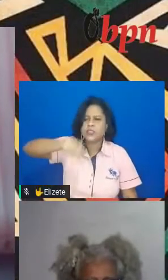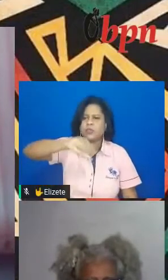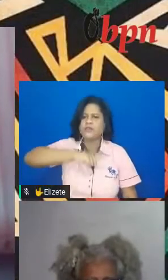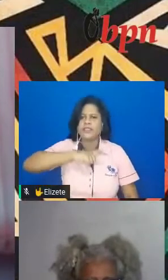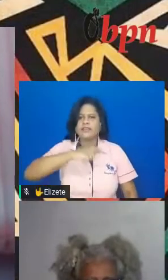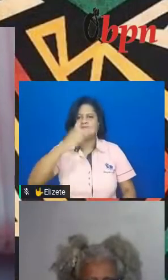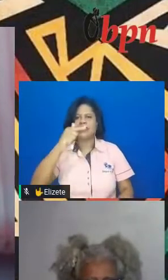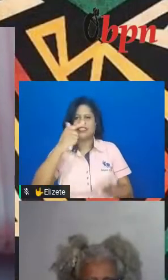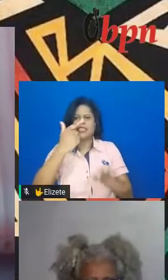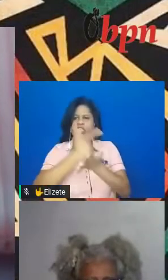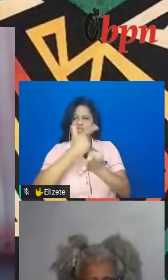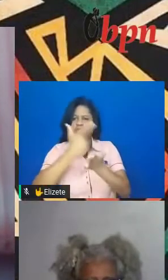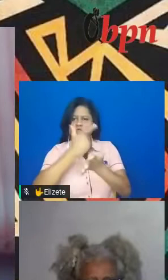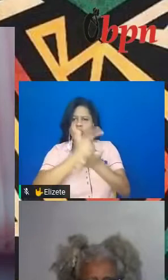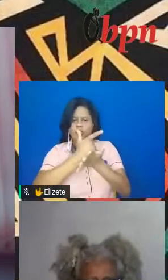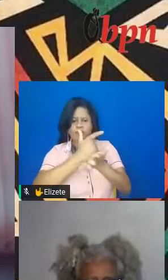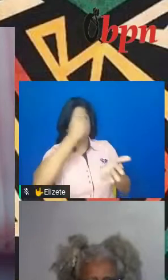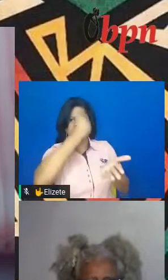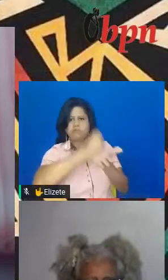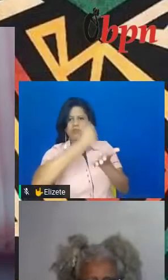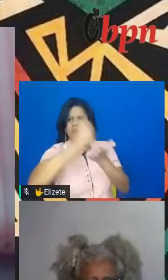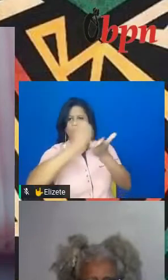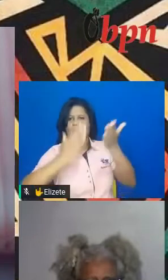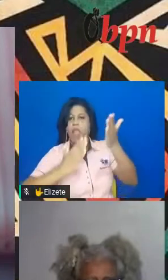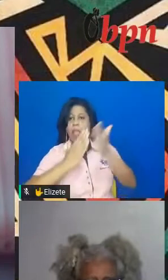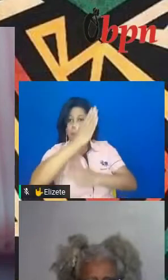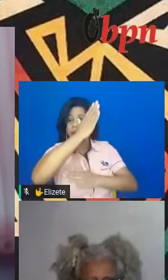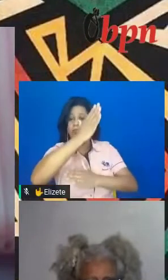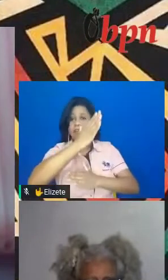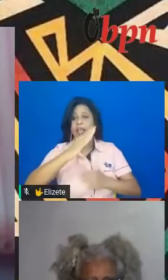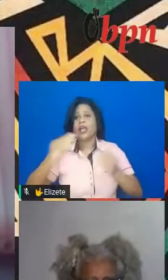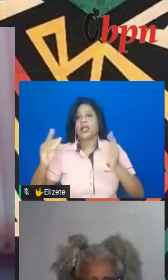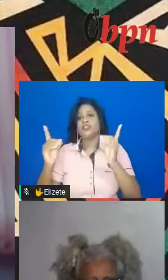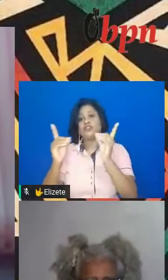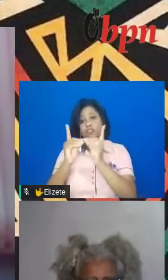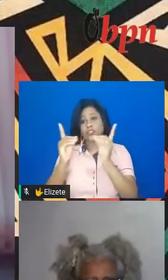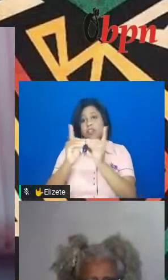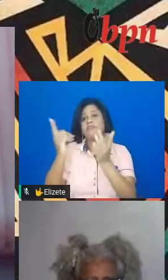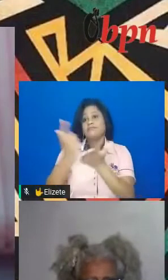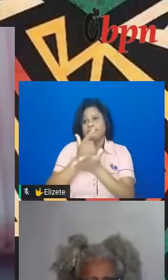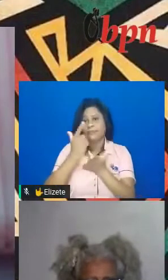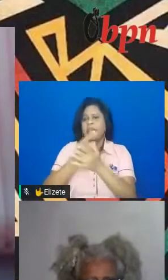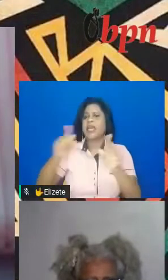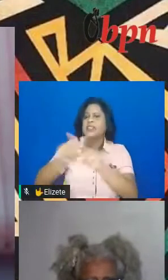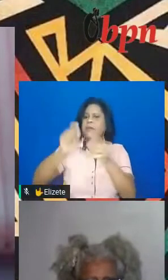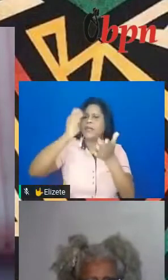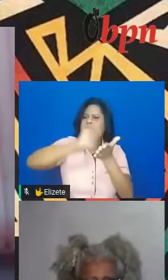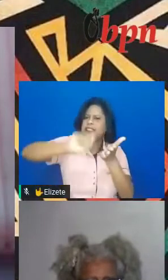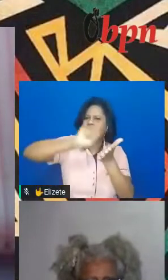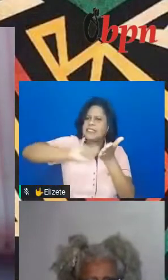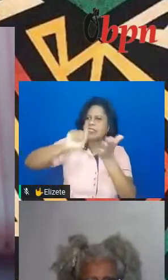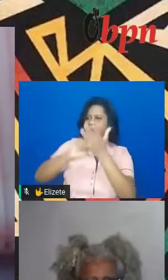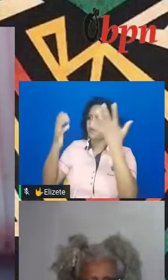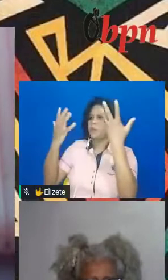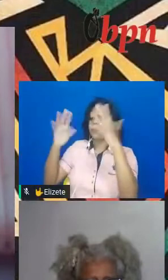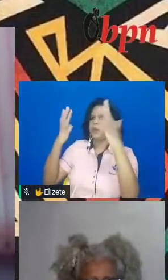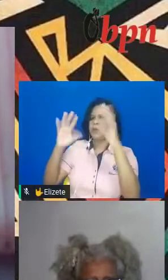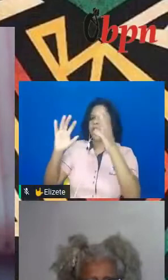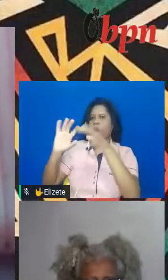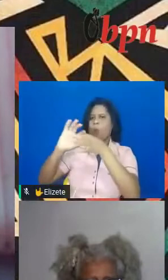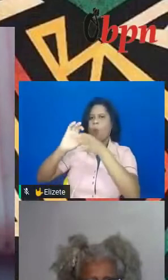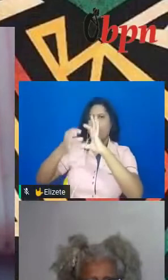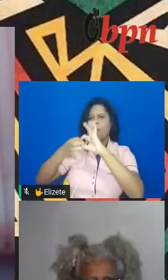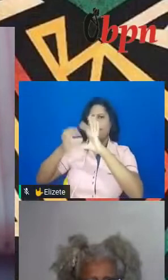3 de seus 7 livros aprovados no Plano Nacional de Livro Didático. E também foi escritora homenageada nas Olimpíadas de Língua Portuguesa pelo